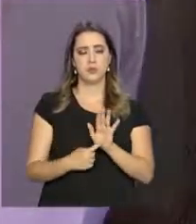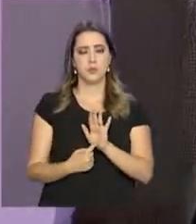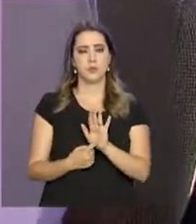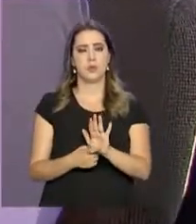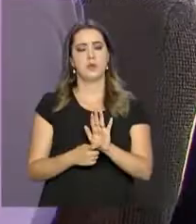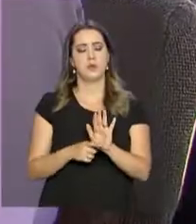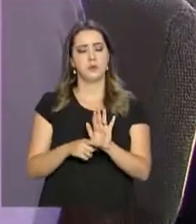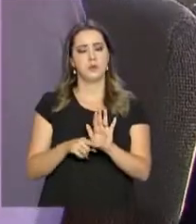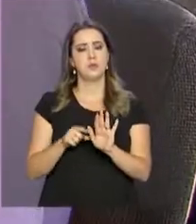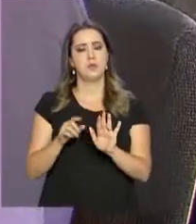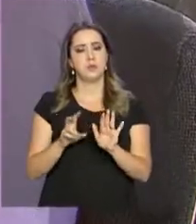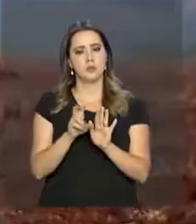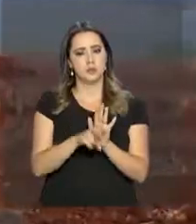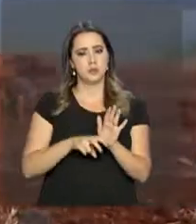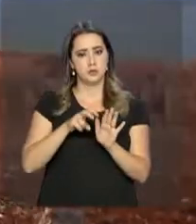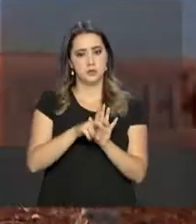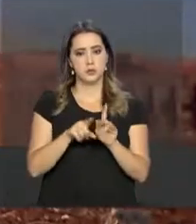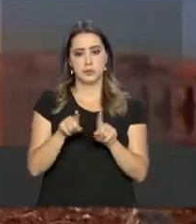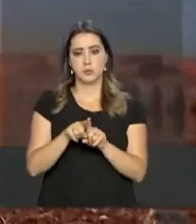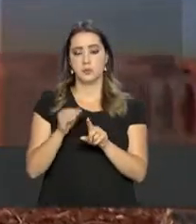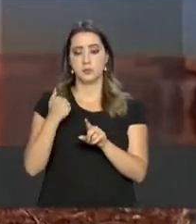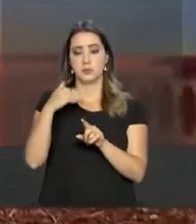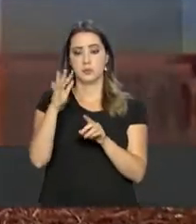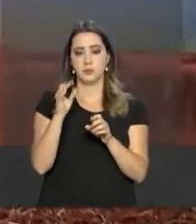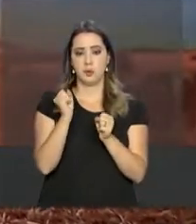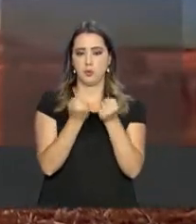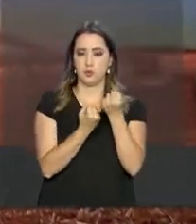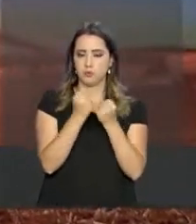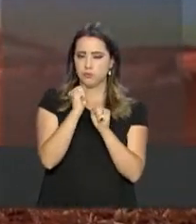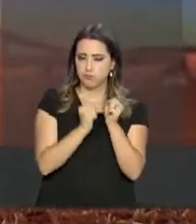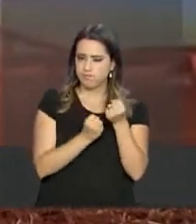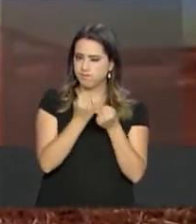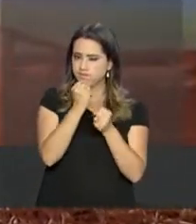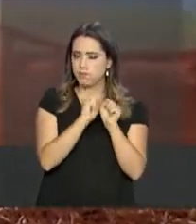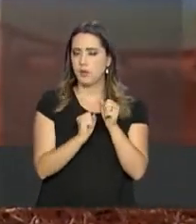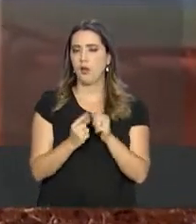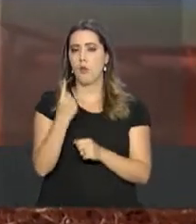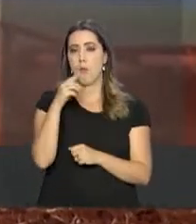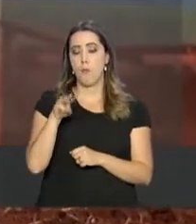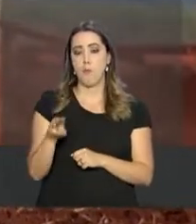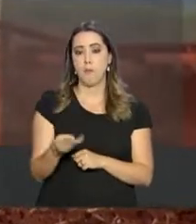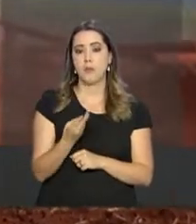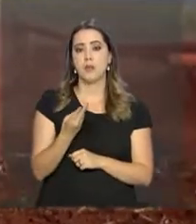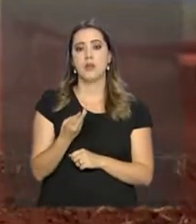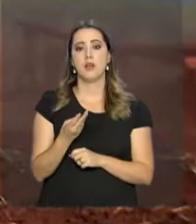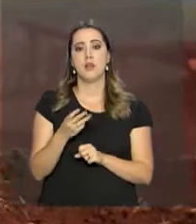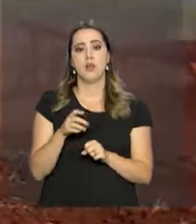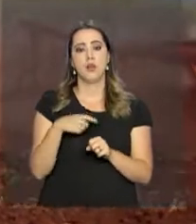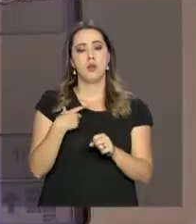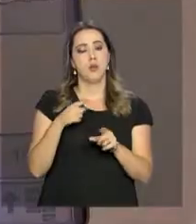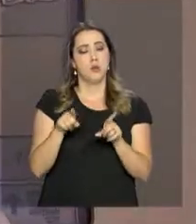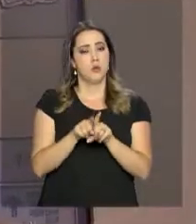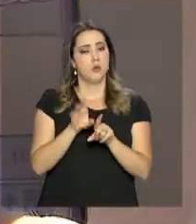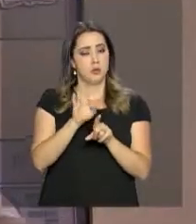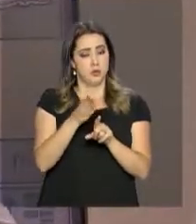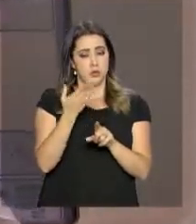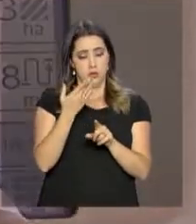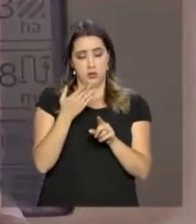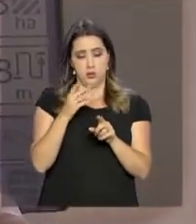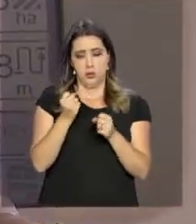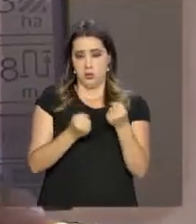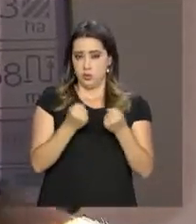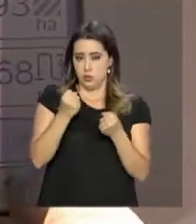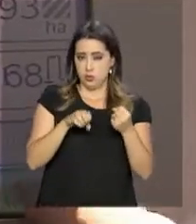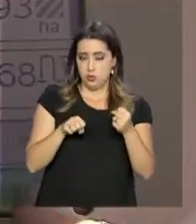está mais automatizado chegou a um milhão e 200 mil unidades de tratores no país no ano passado a internet também